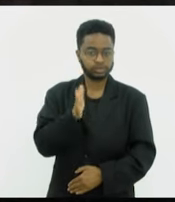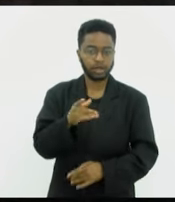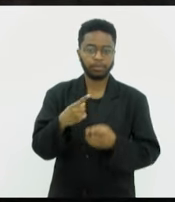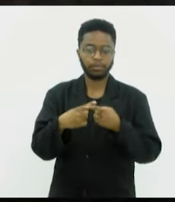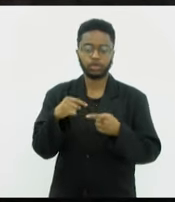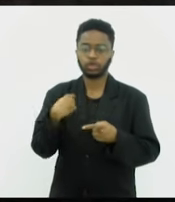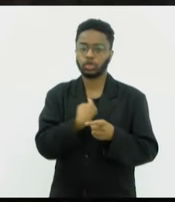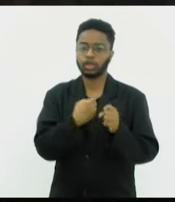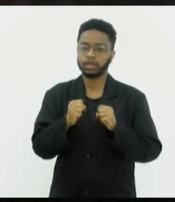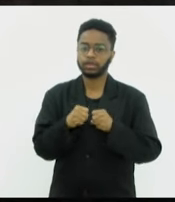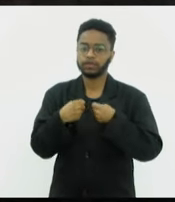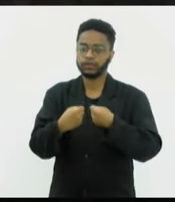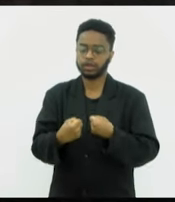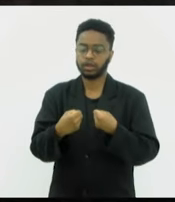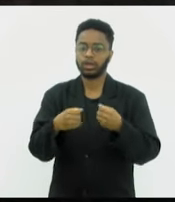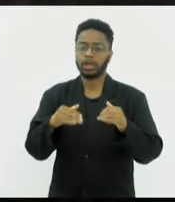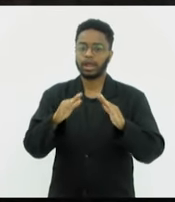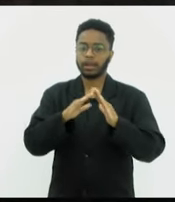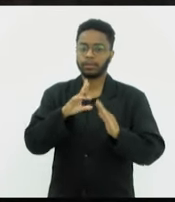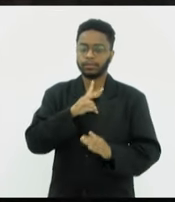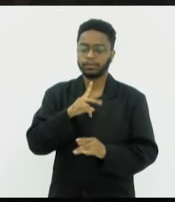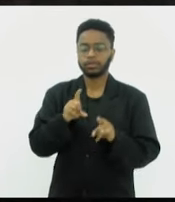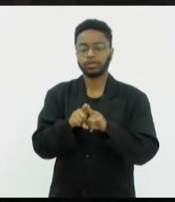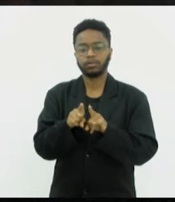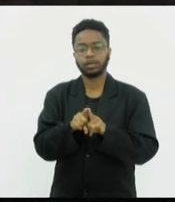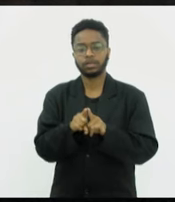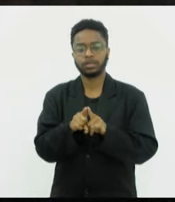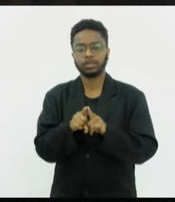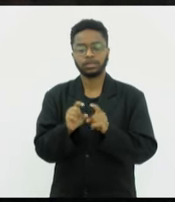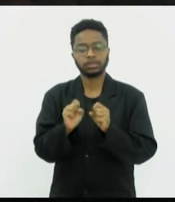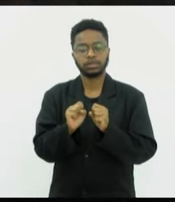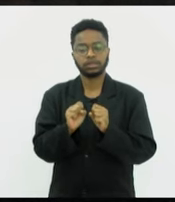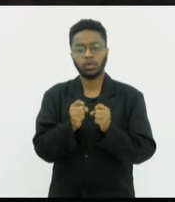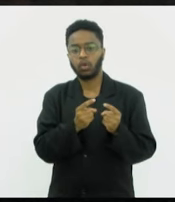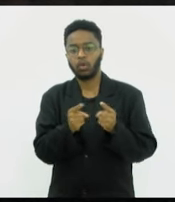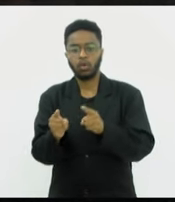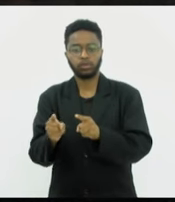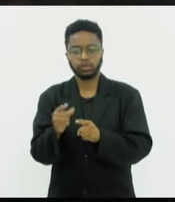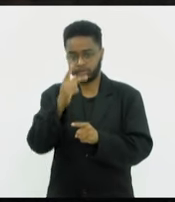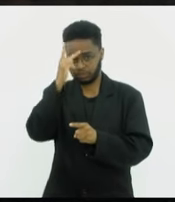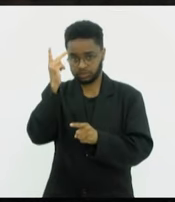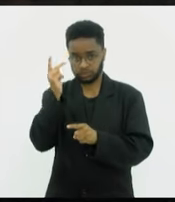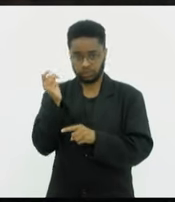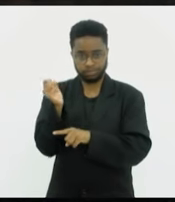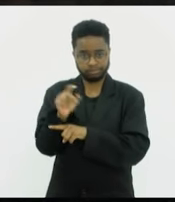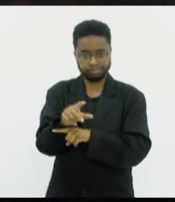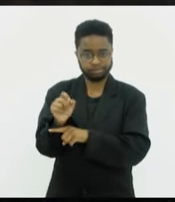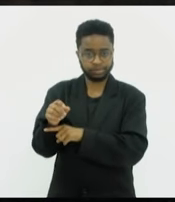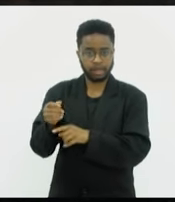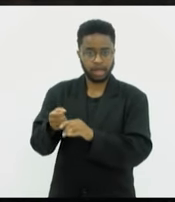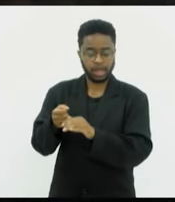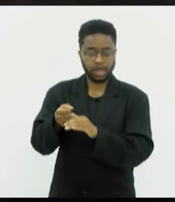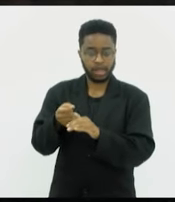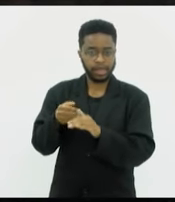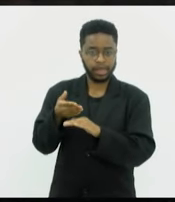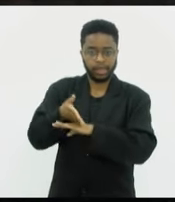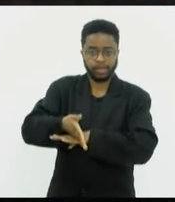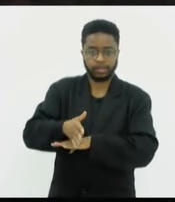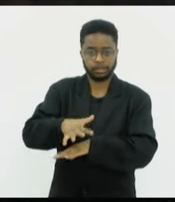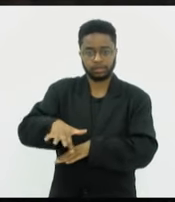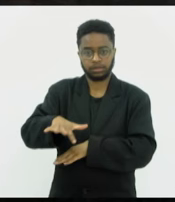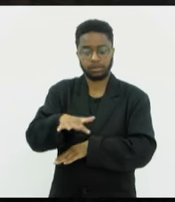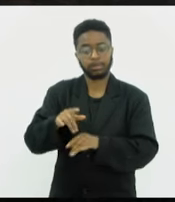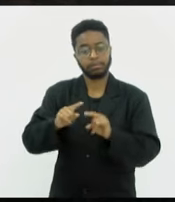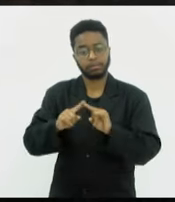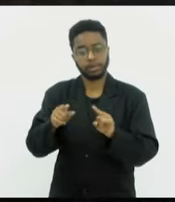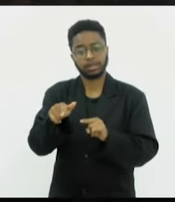a propriedade privada, nós que somos contrários aos invasores de terra, né, e que, de certa forma, esses estavam tendo